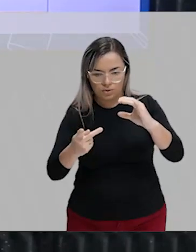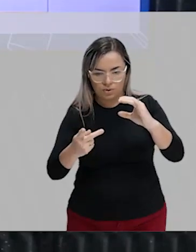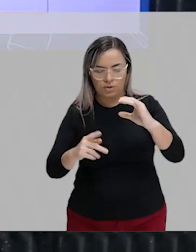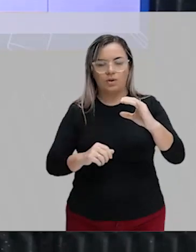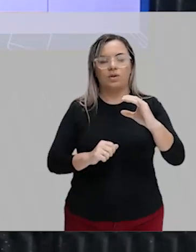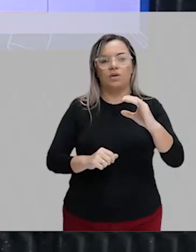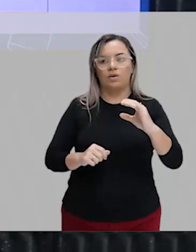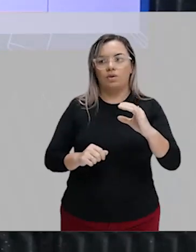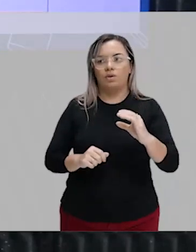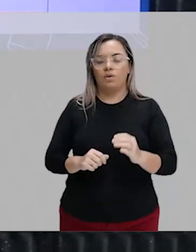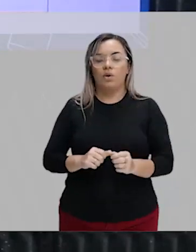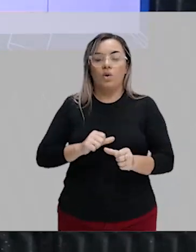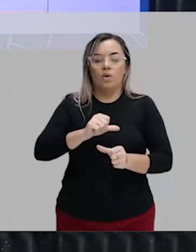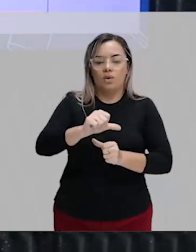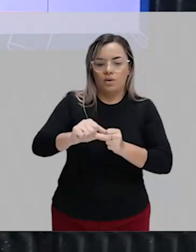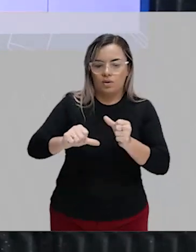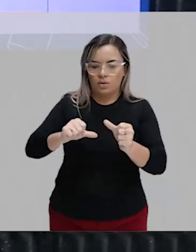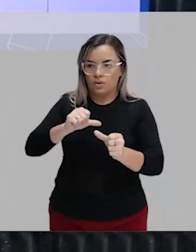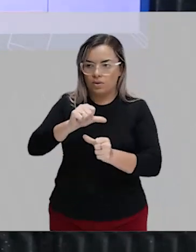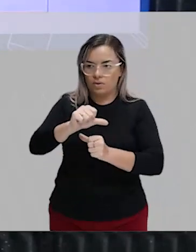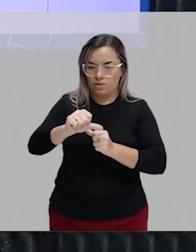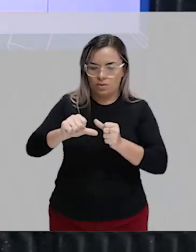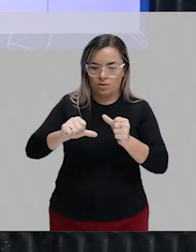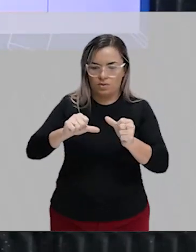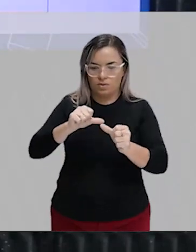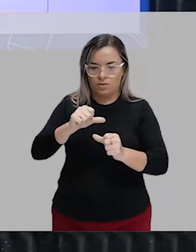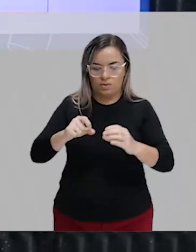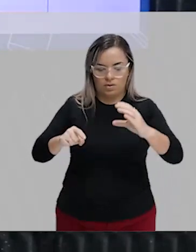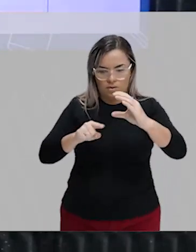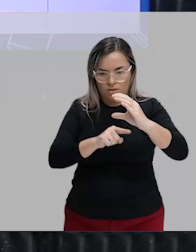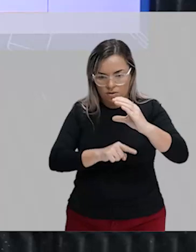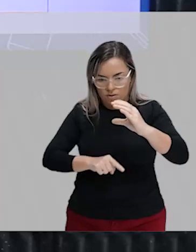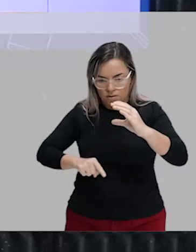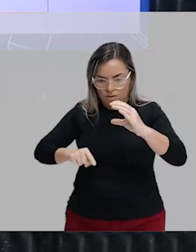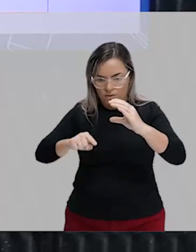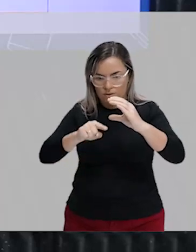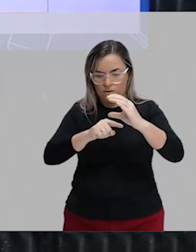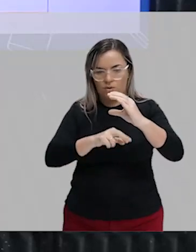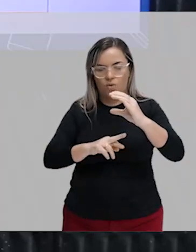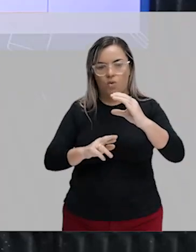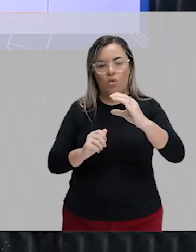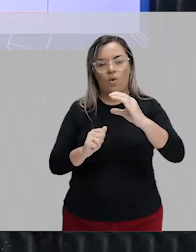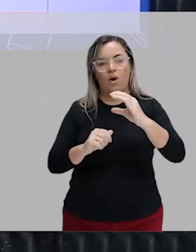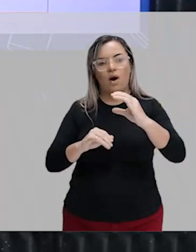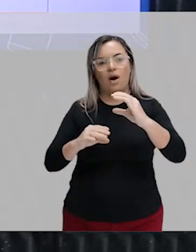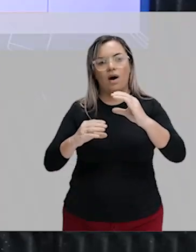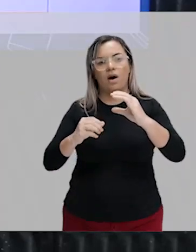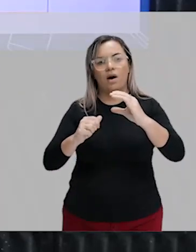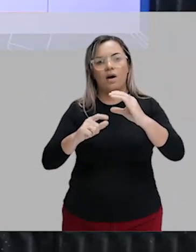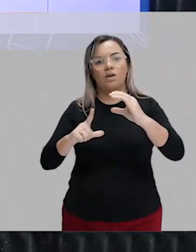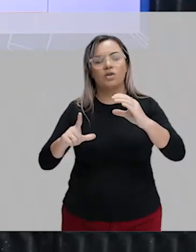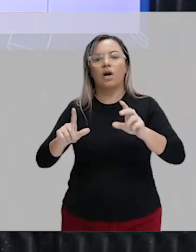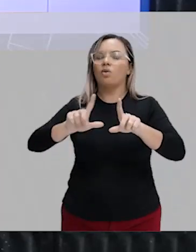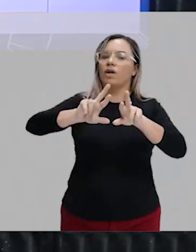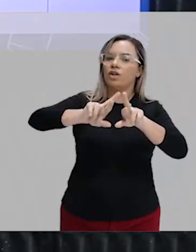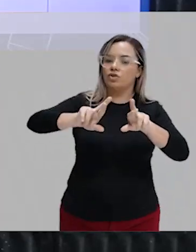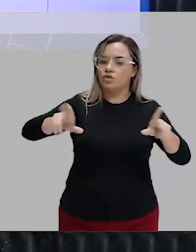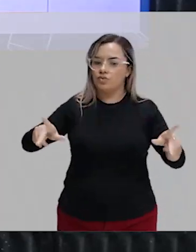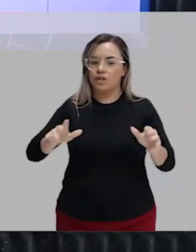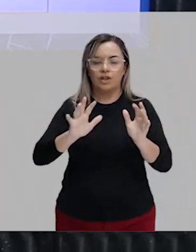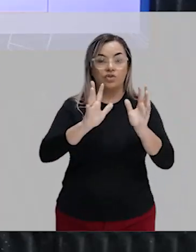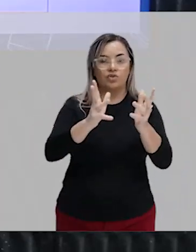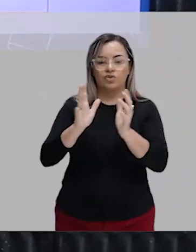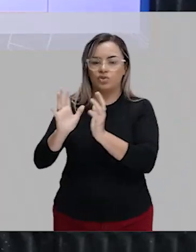Esse radical. Então, esse aminoácido aqui é a cisteína, tá? Na natureza, nós